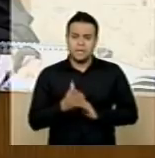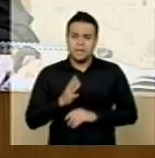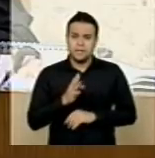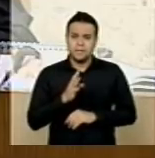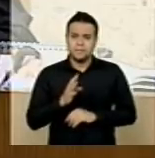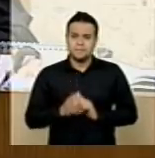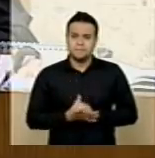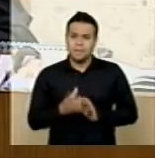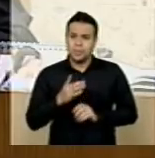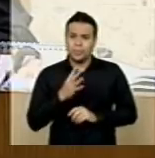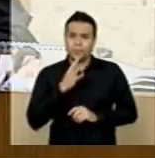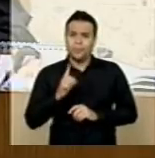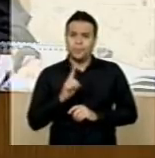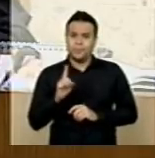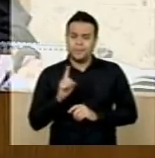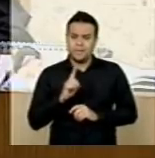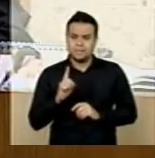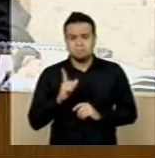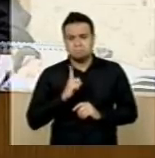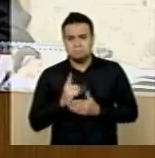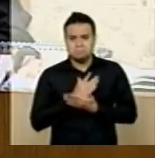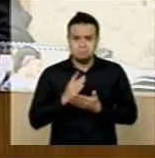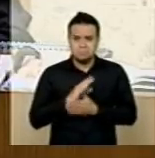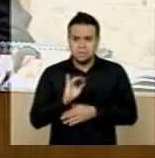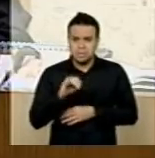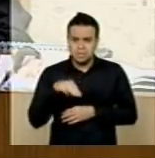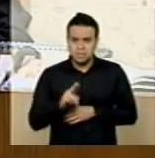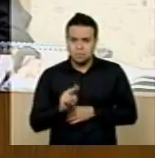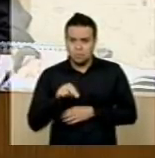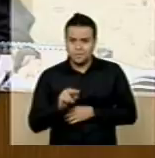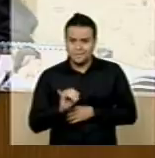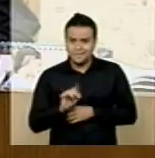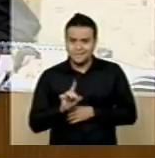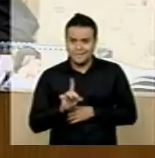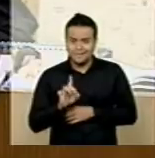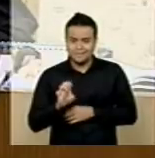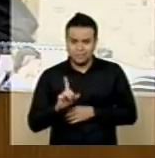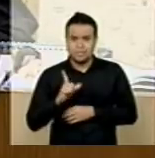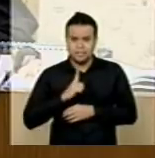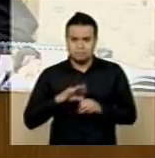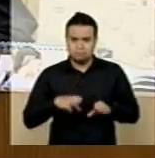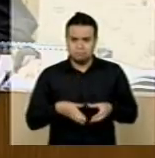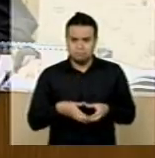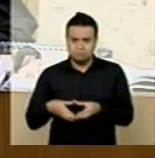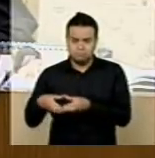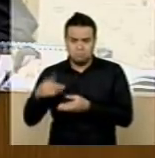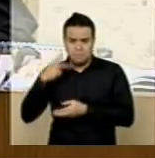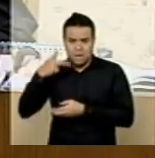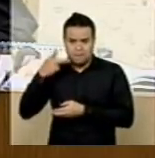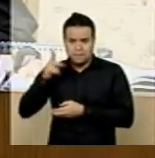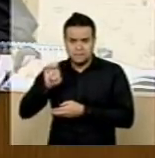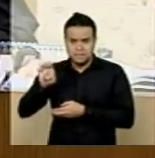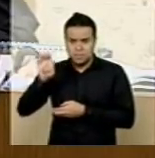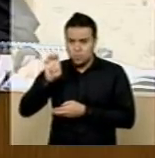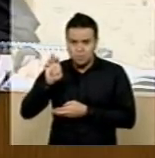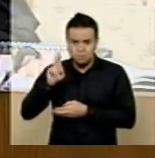desconhecer algum tipo de imunidade aos membros de parlamentos estaduais. Trata-se